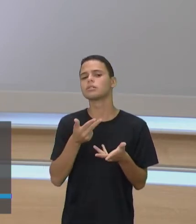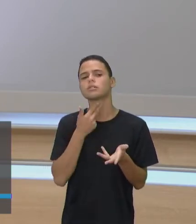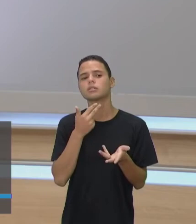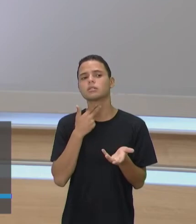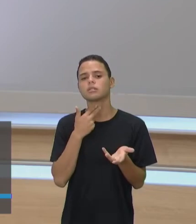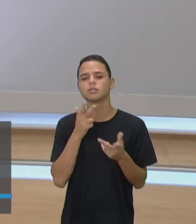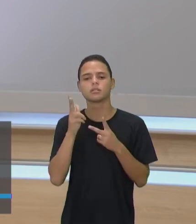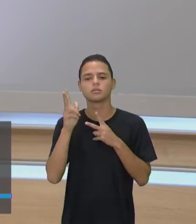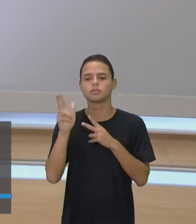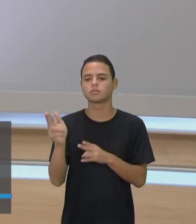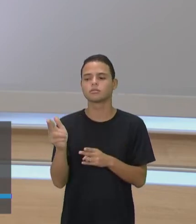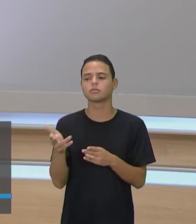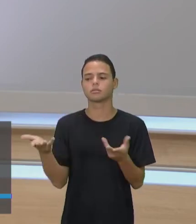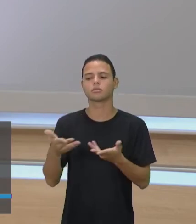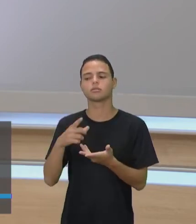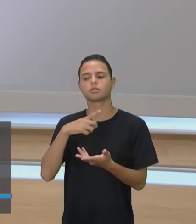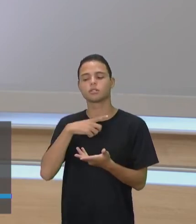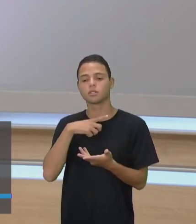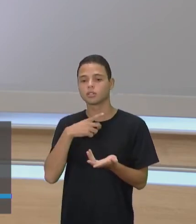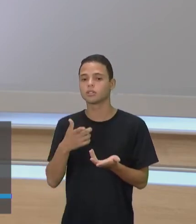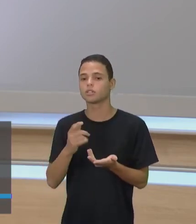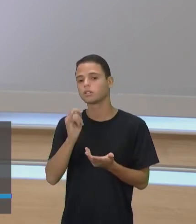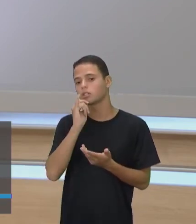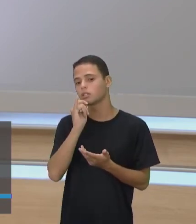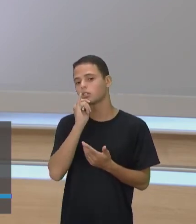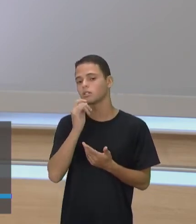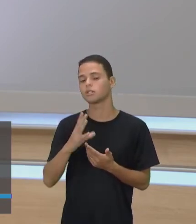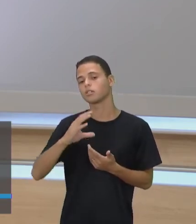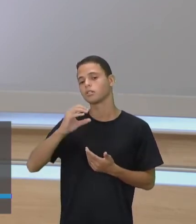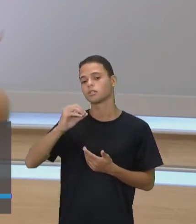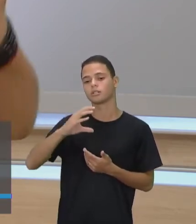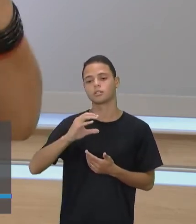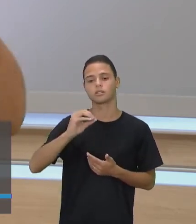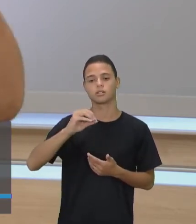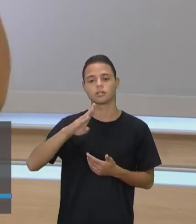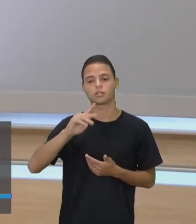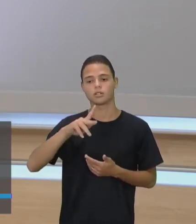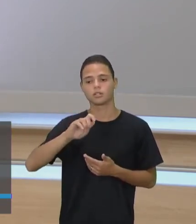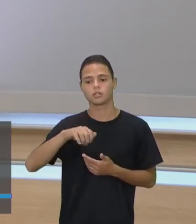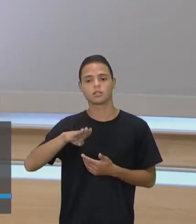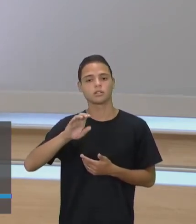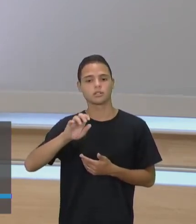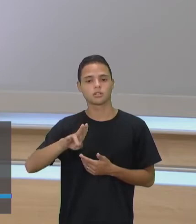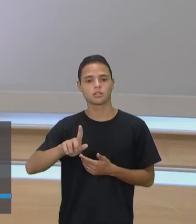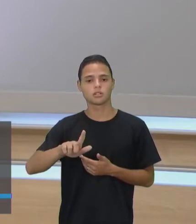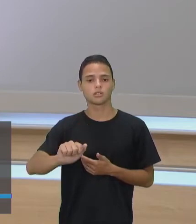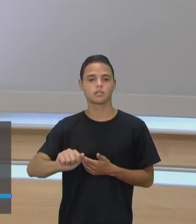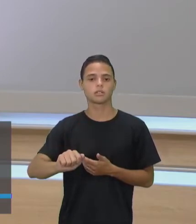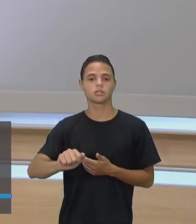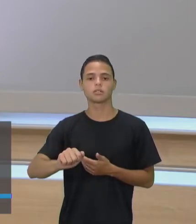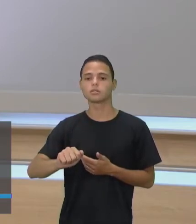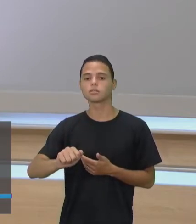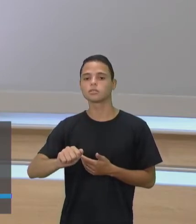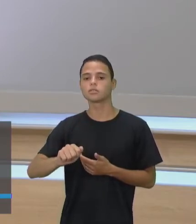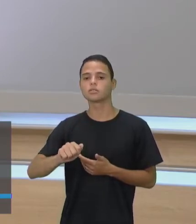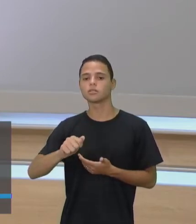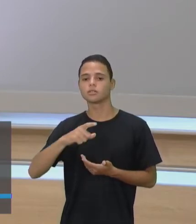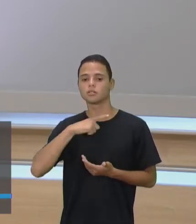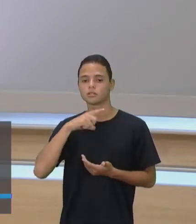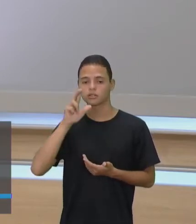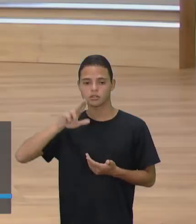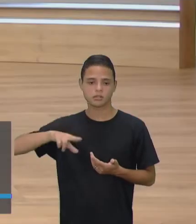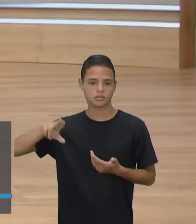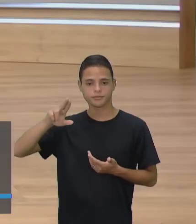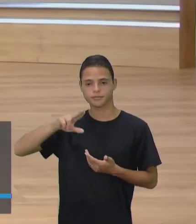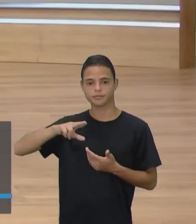gente tem possibilidade. Então, por exemplo, a ecobag. Mas eu vou ficar andando com aquele trambolho. Cara, a galera já inventou ecobag que vira um chaveirinho, vira